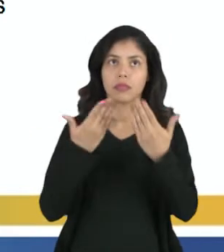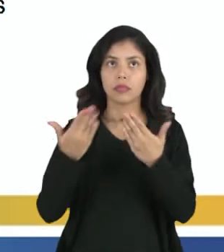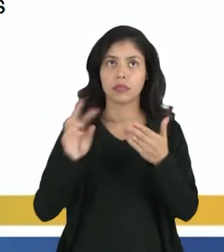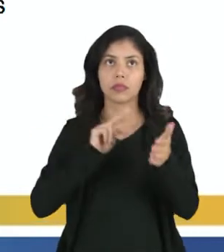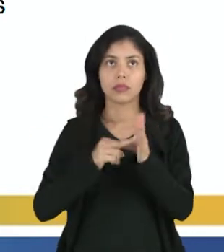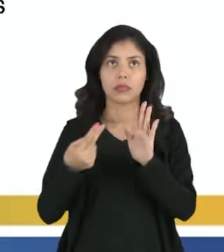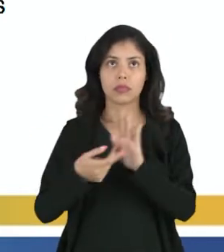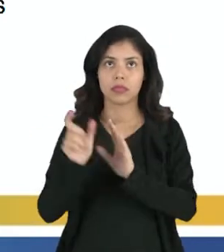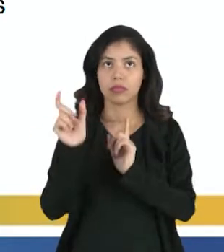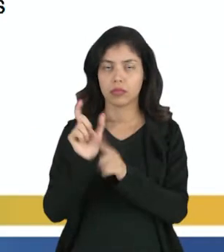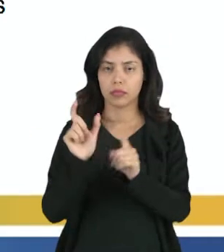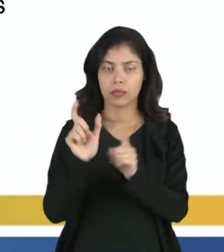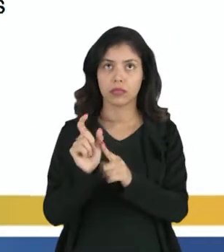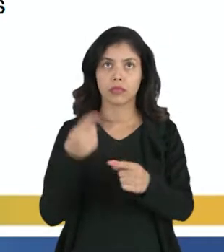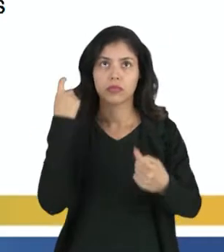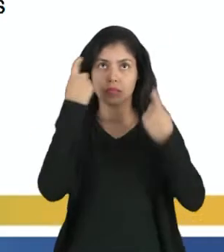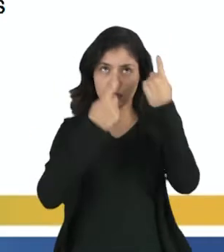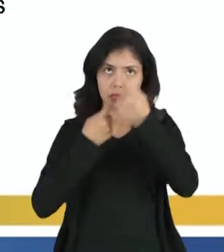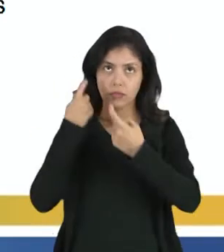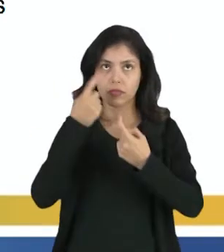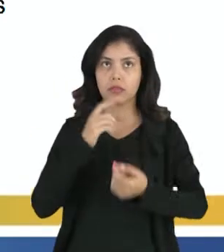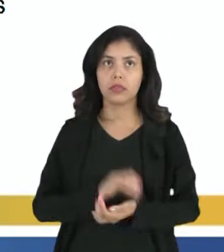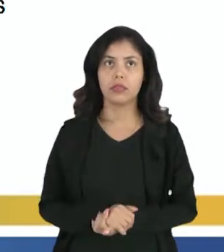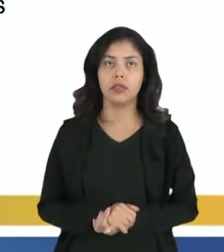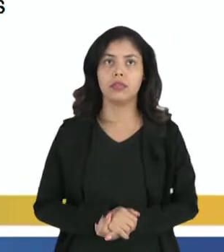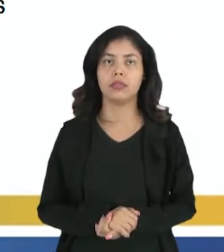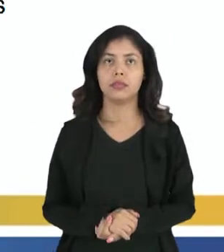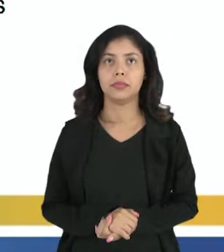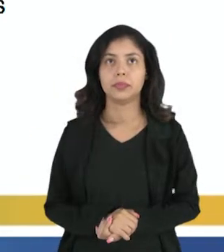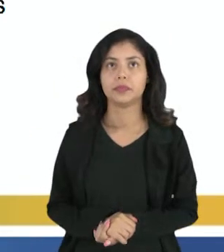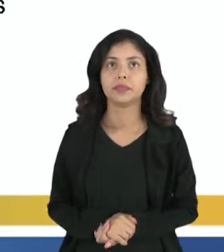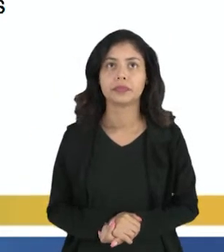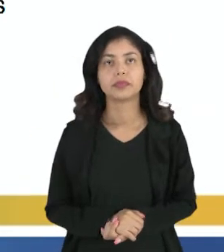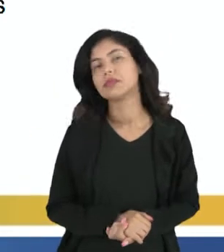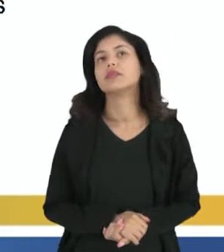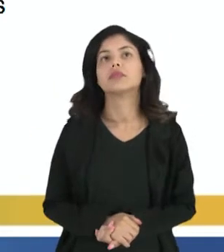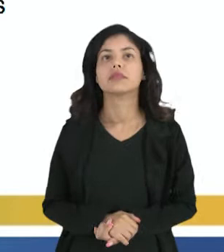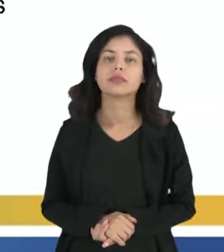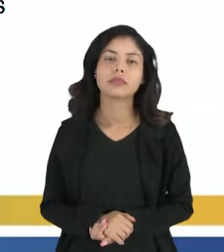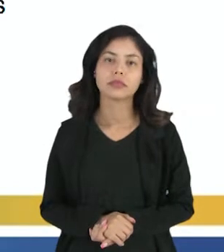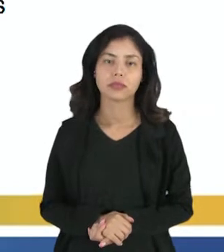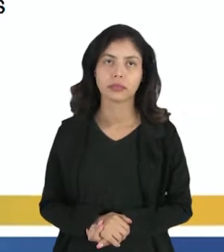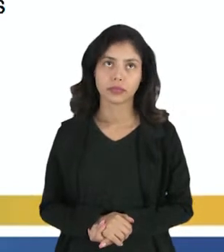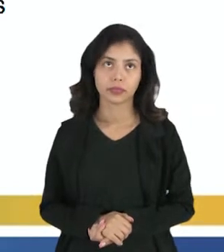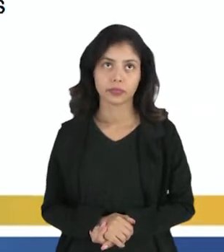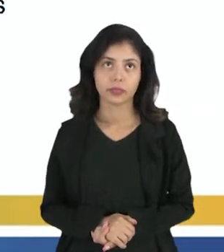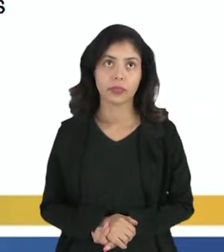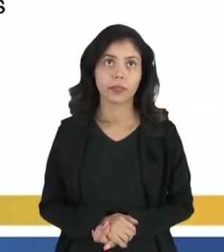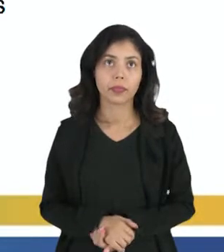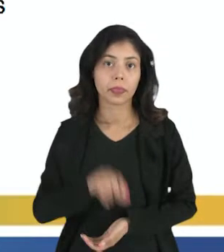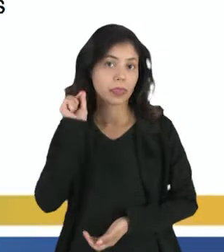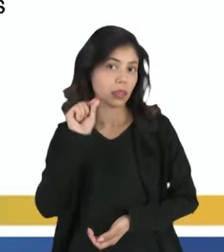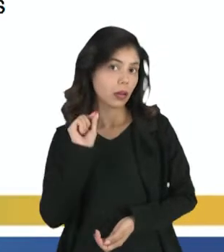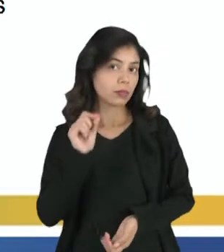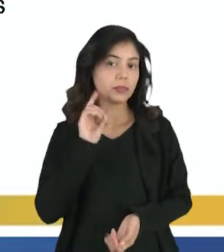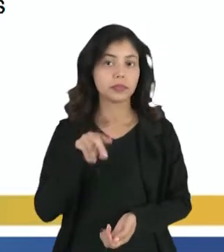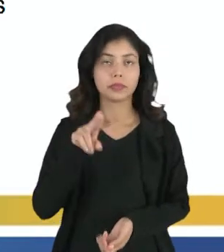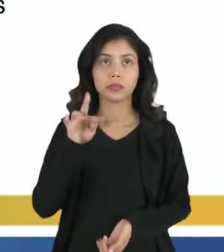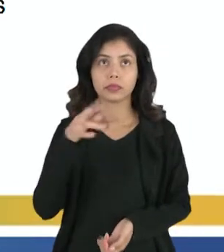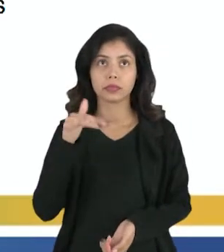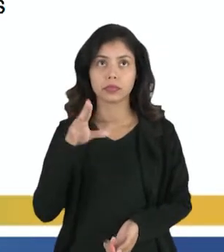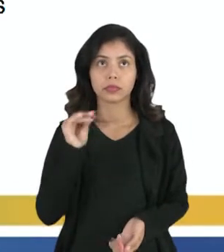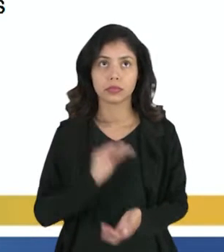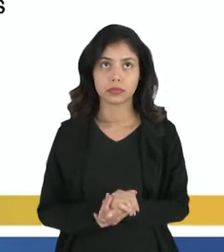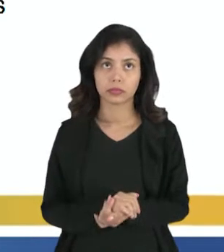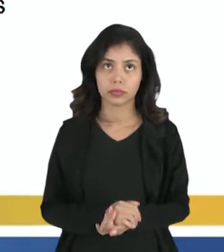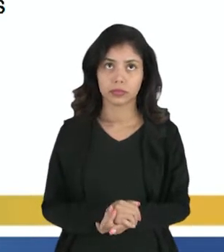que estão relacionadas com os significados das palavras ou expressões de um enunciado. O que é a